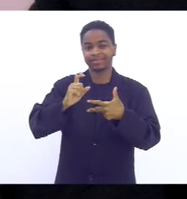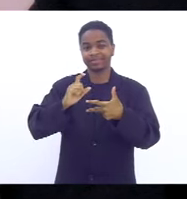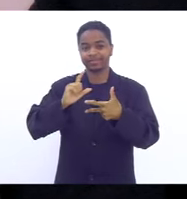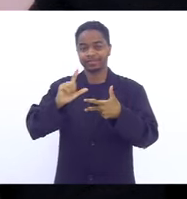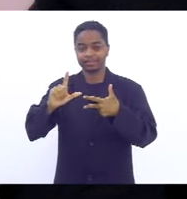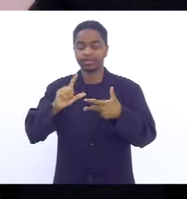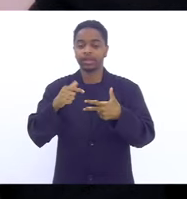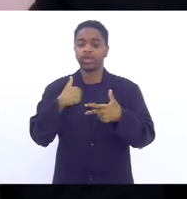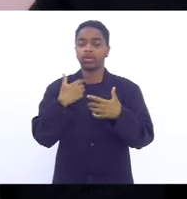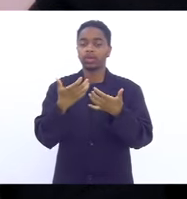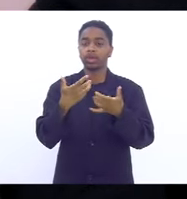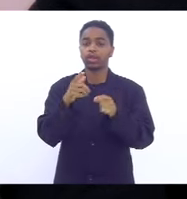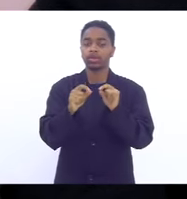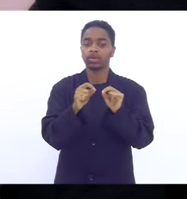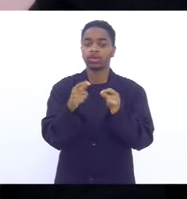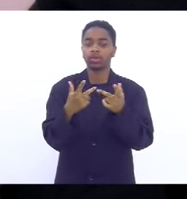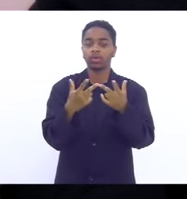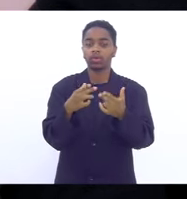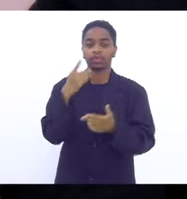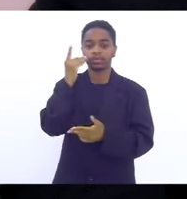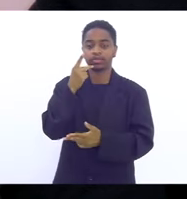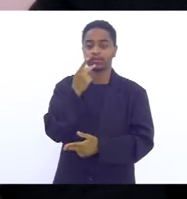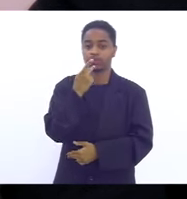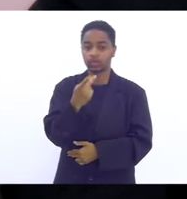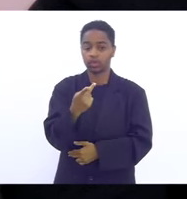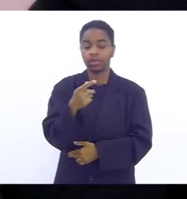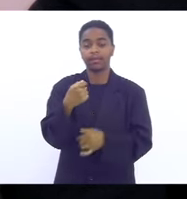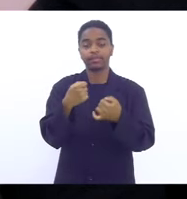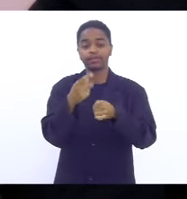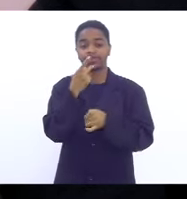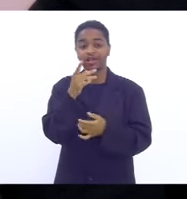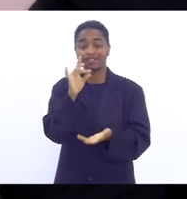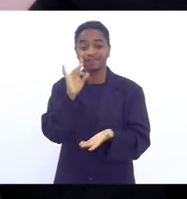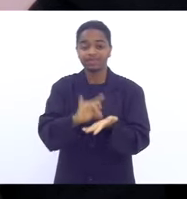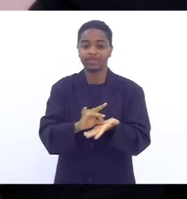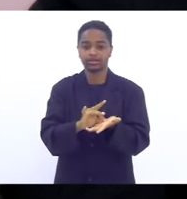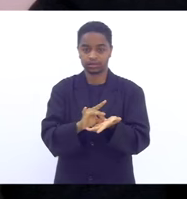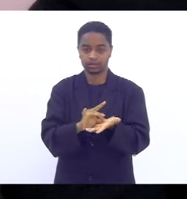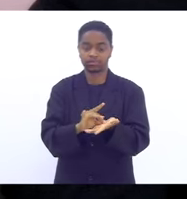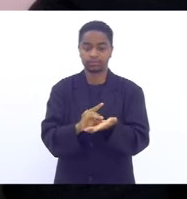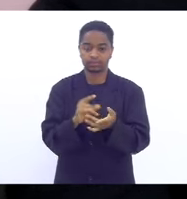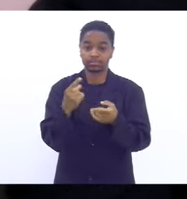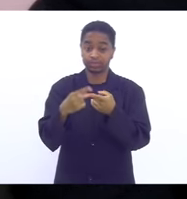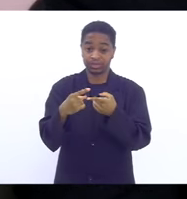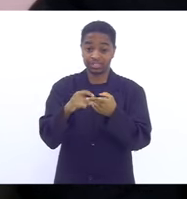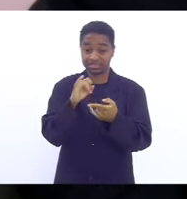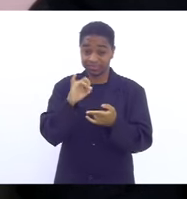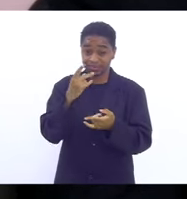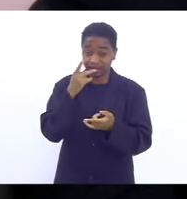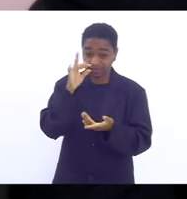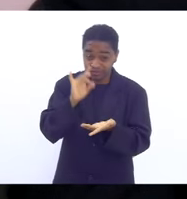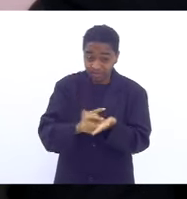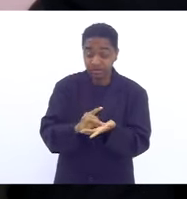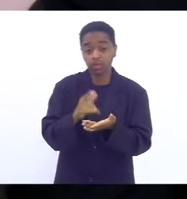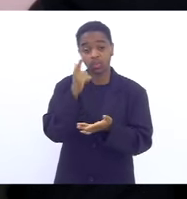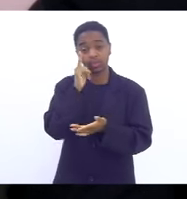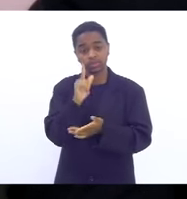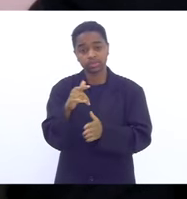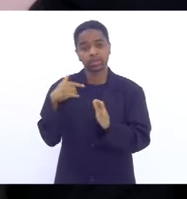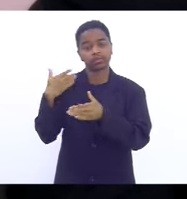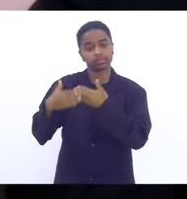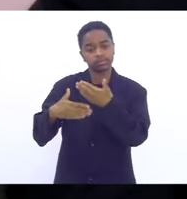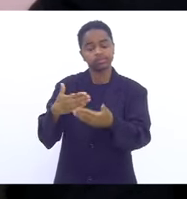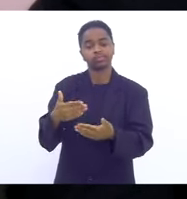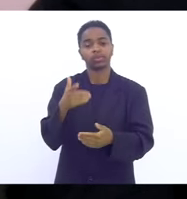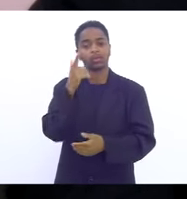deputado Tandy falou aqui, ser honesto, falar a verdade, que com a verdade a gente consegue chegar a algum lugar, a gente consegue